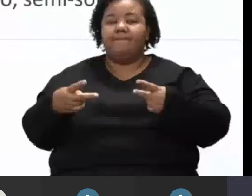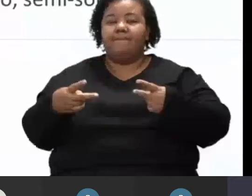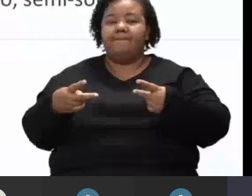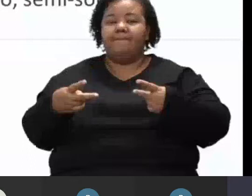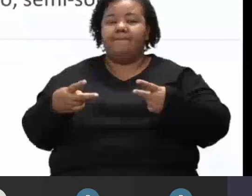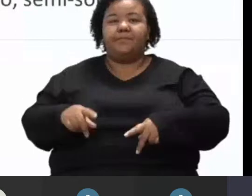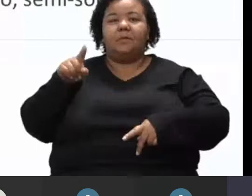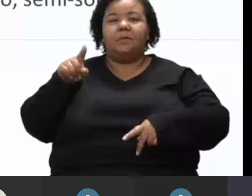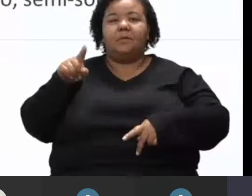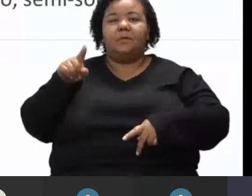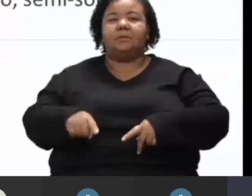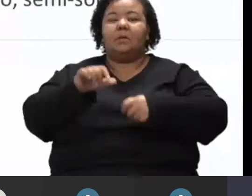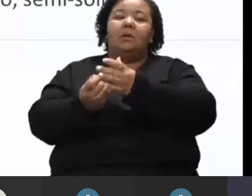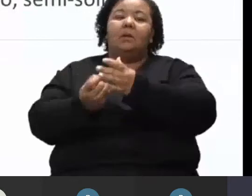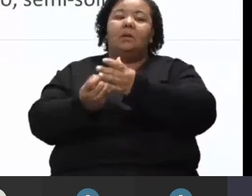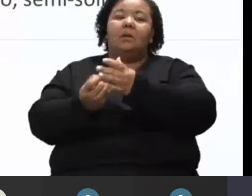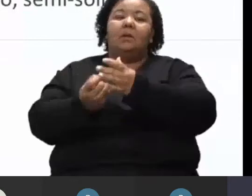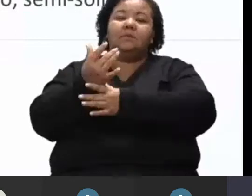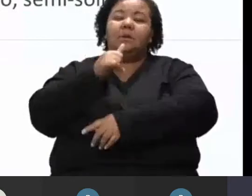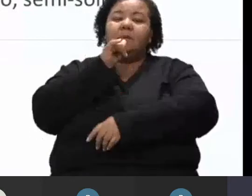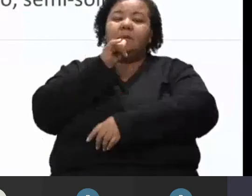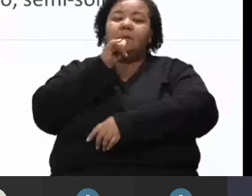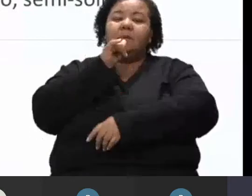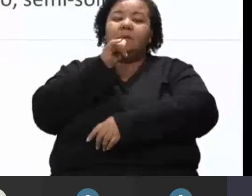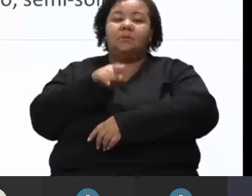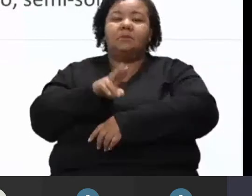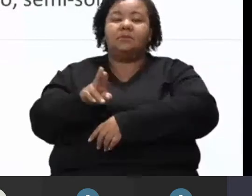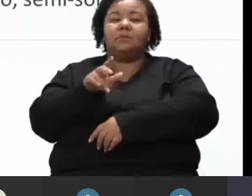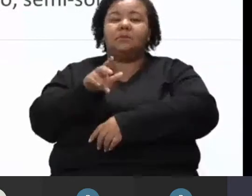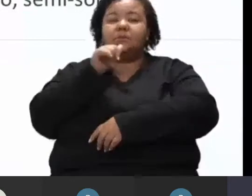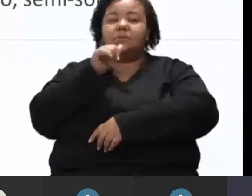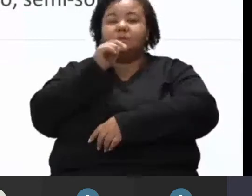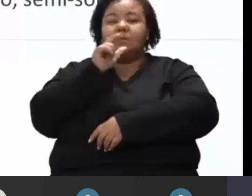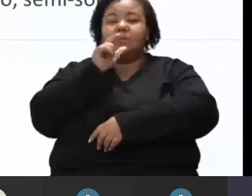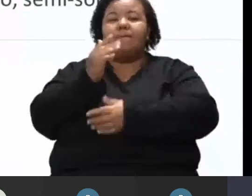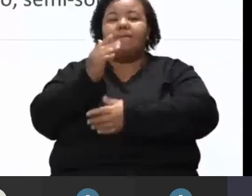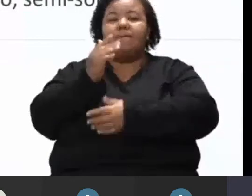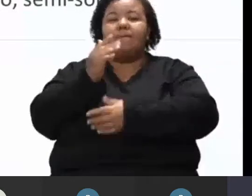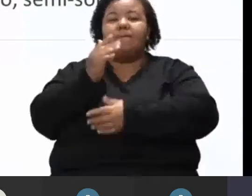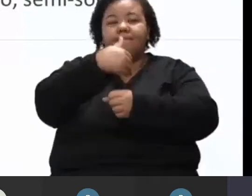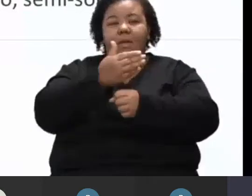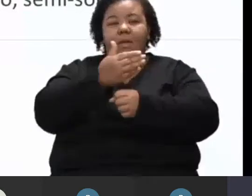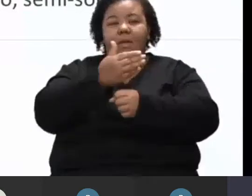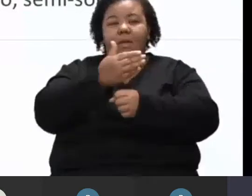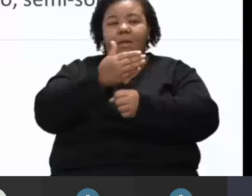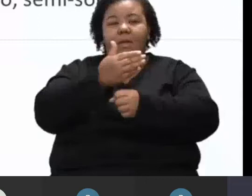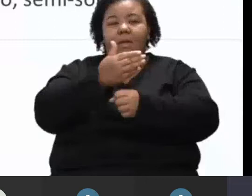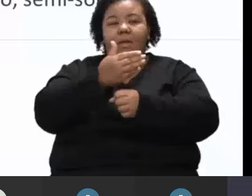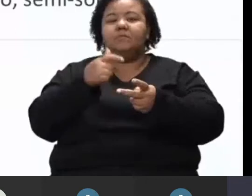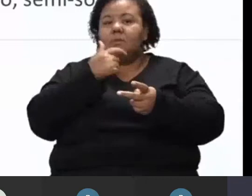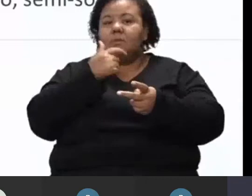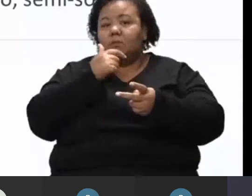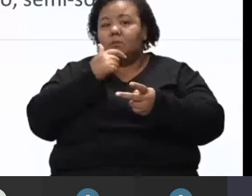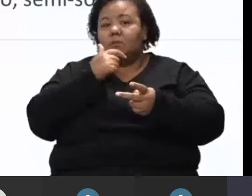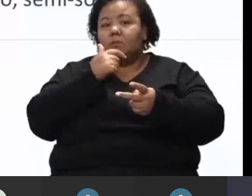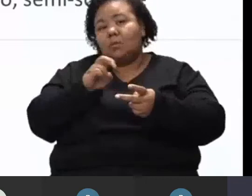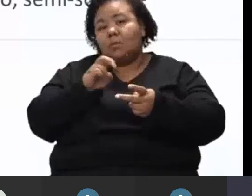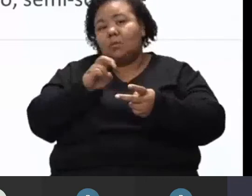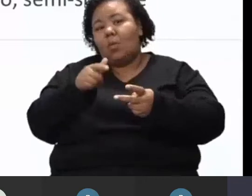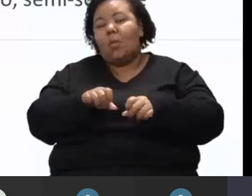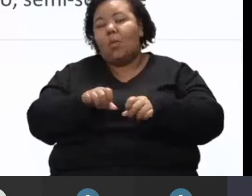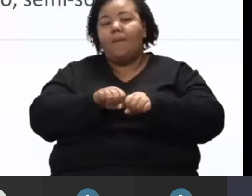de origem vegetal, como, por exemplo, um meio de cultura que você usa um pedaço de batata, ou fruta, ou até mesmo